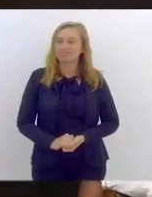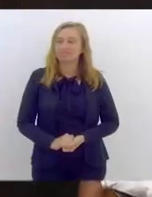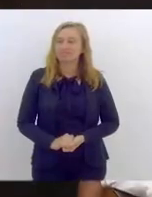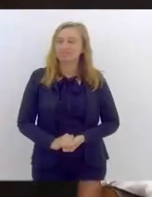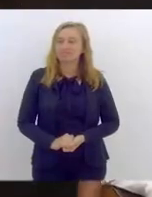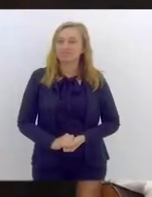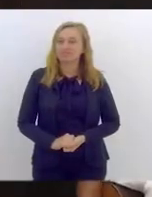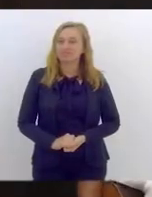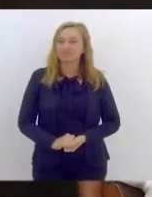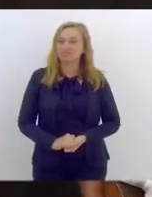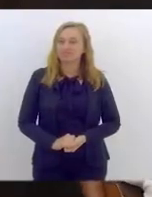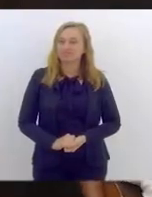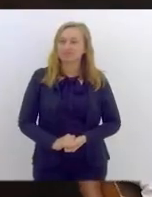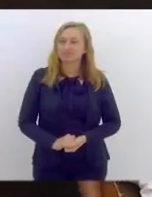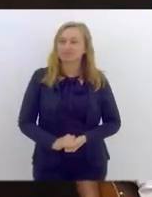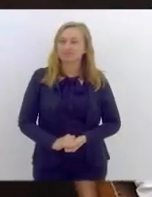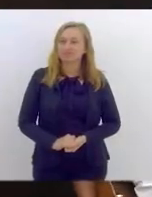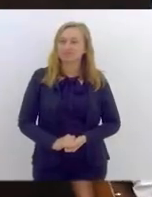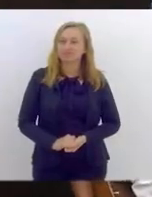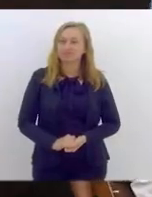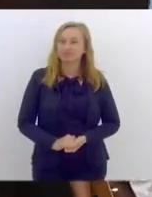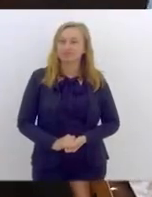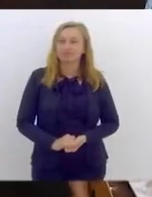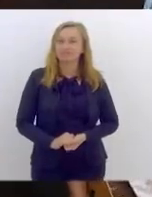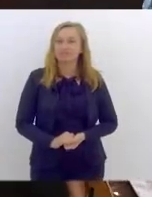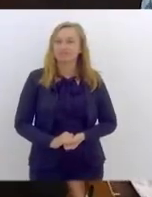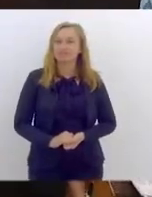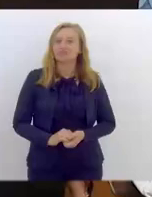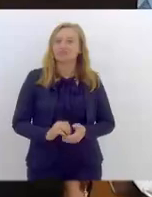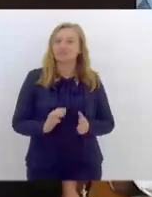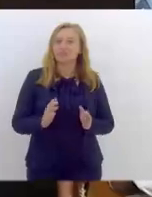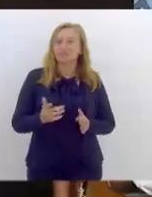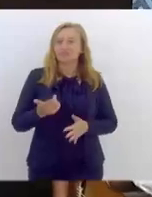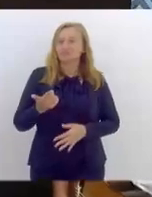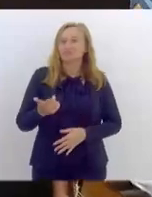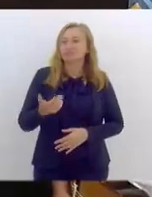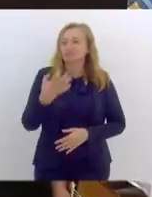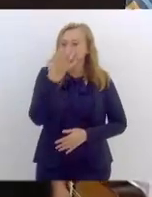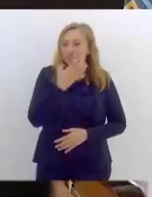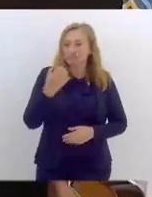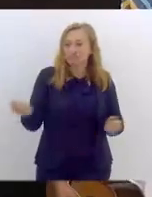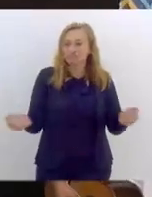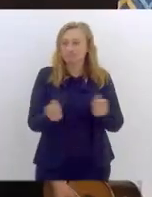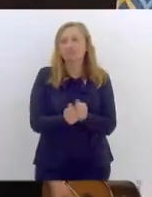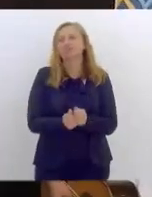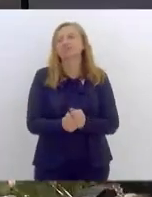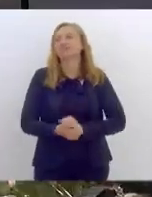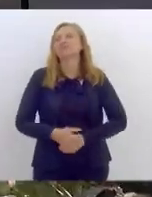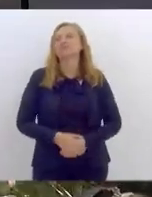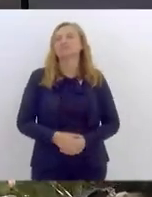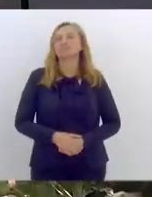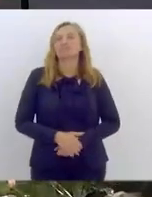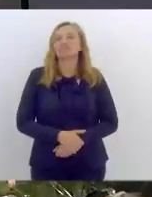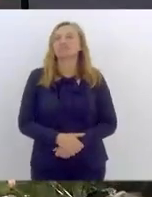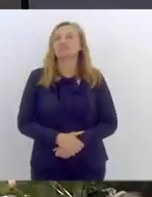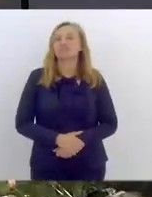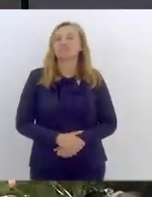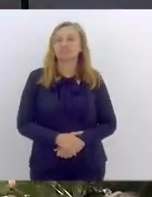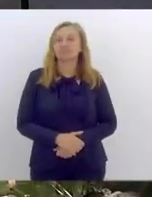Faz um fá maior, faz um jonga. Aqui nessa palma aqui, ó, com todo respeito aqui, ó. Tchá, tchá, fá maior, tchá,